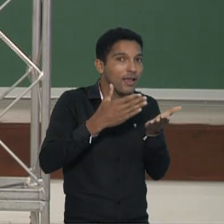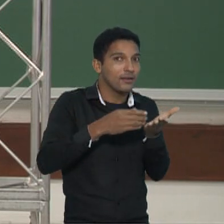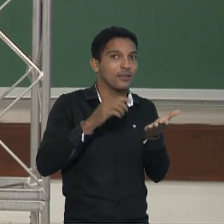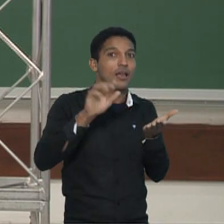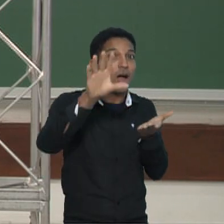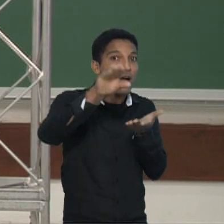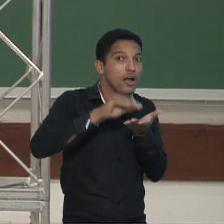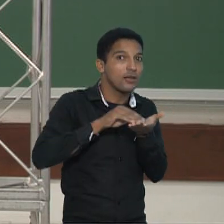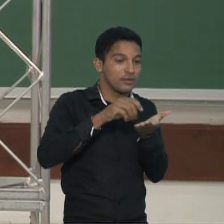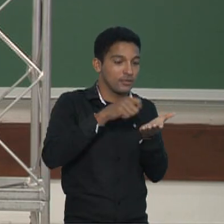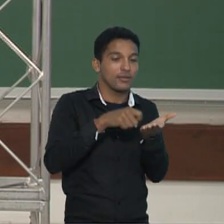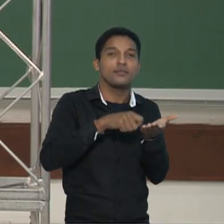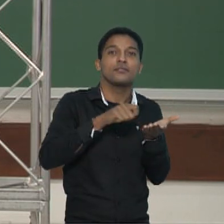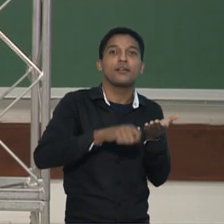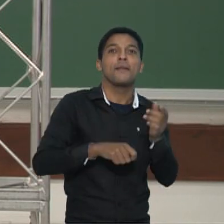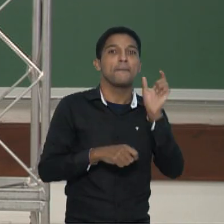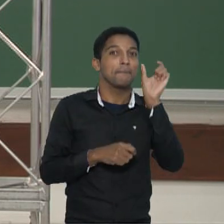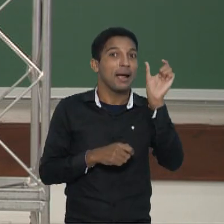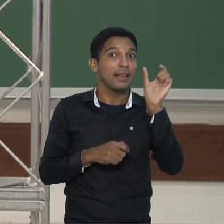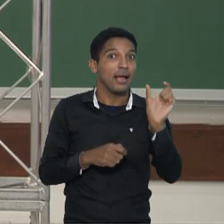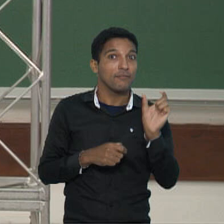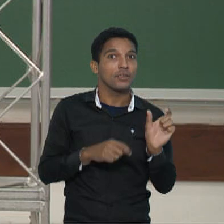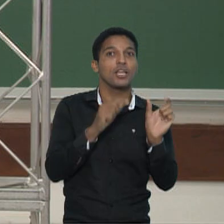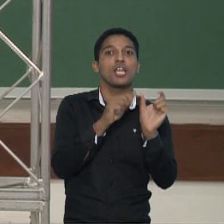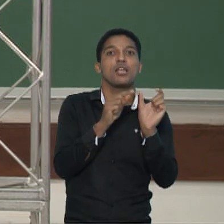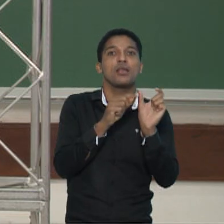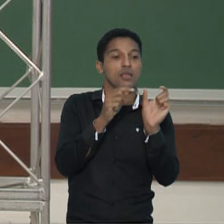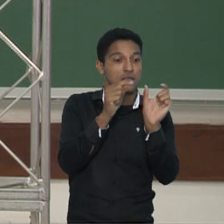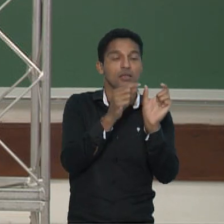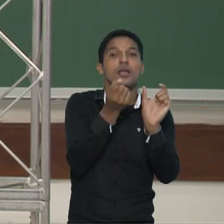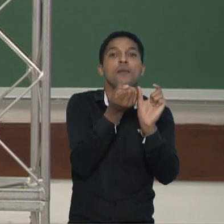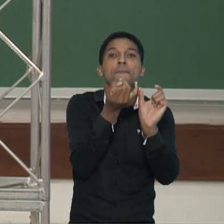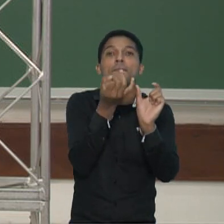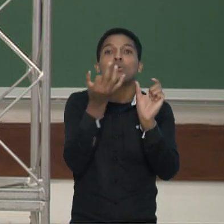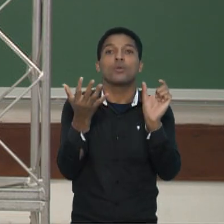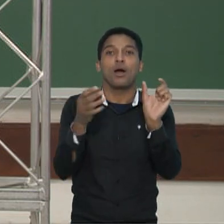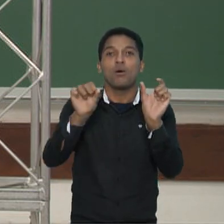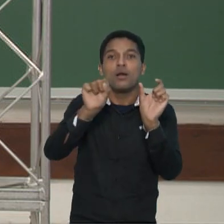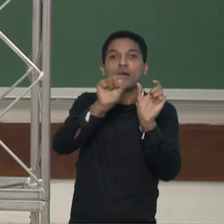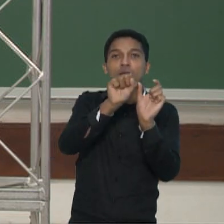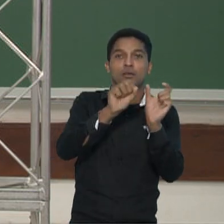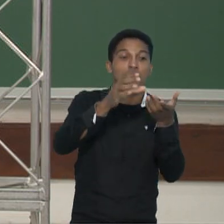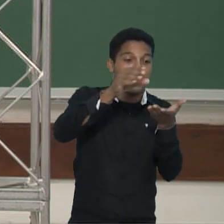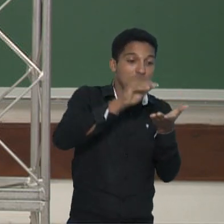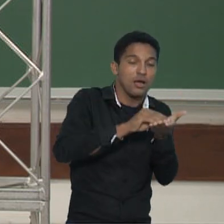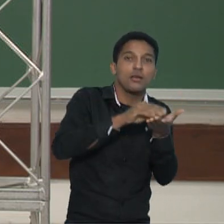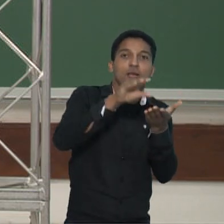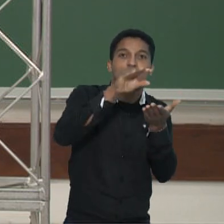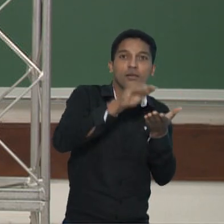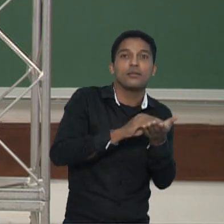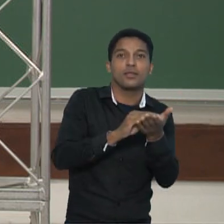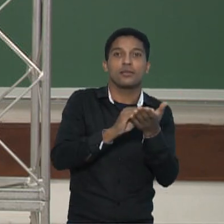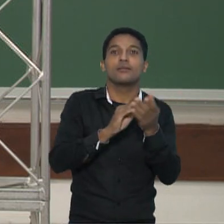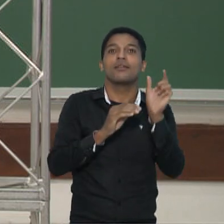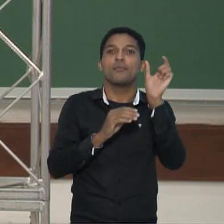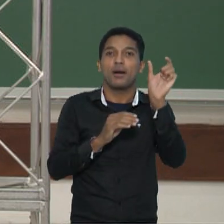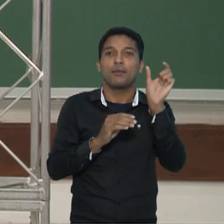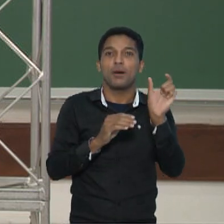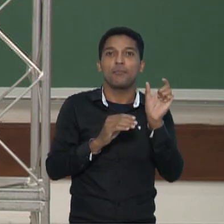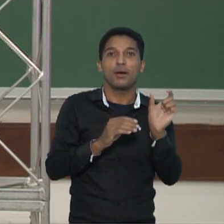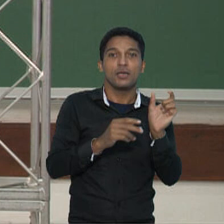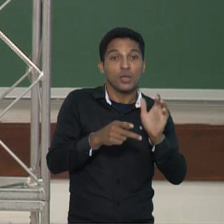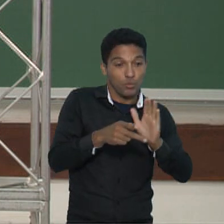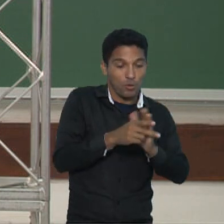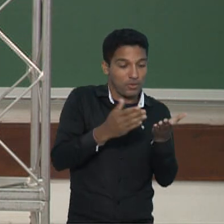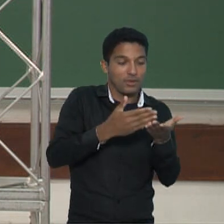de palavrinhas no plural. Como assim banco de palavrinhas, teacher? Nós vamos fazer uma caixinha de